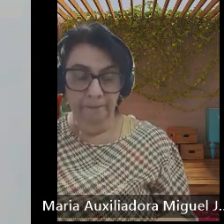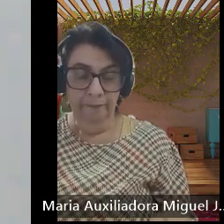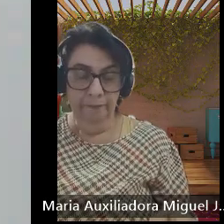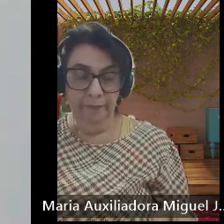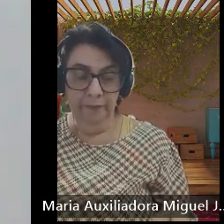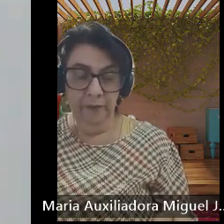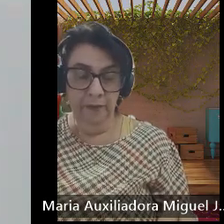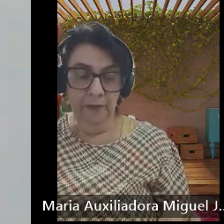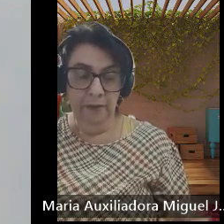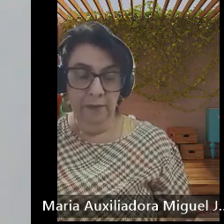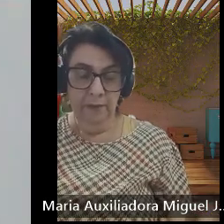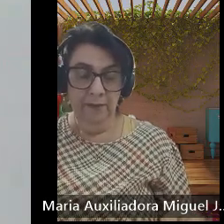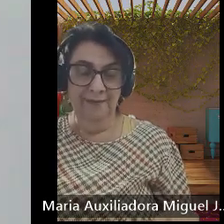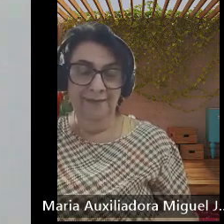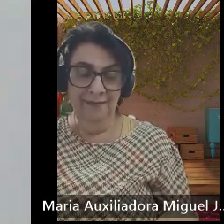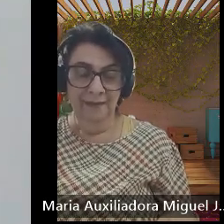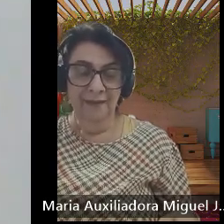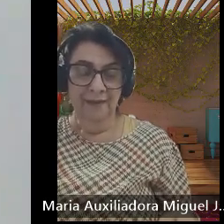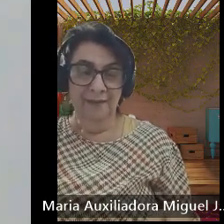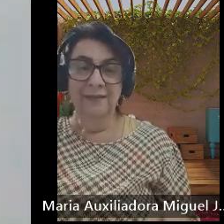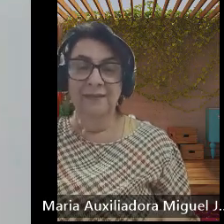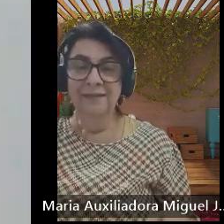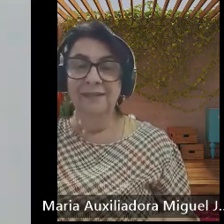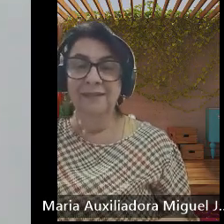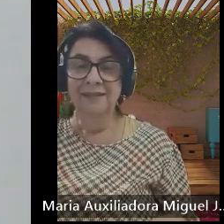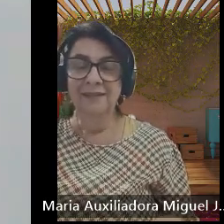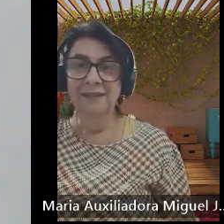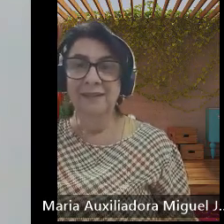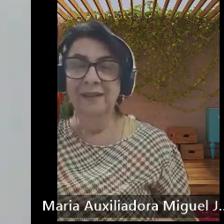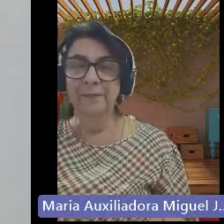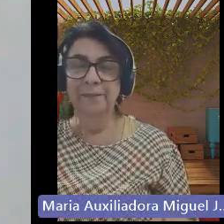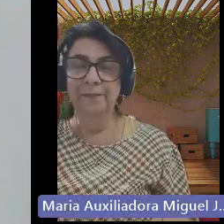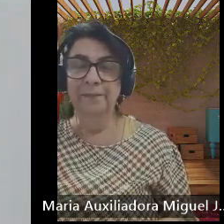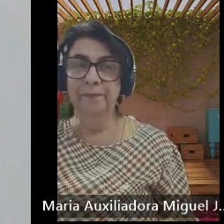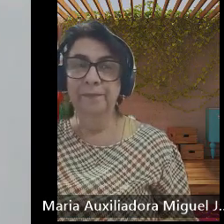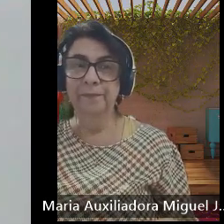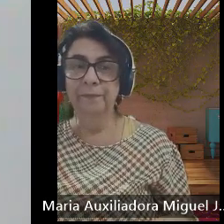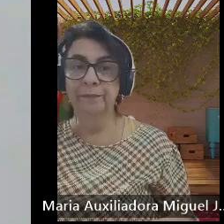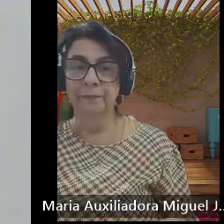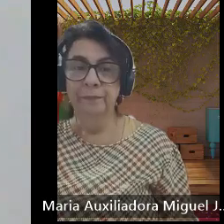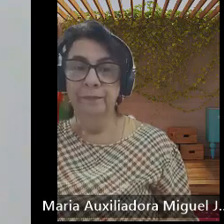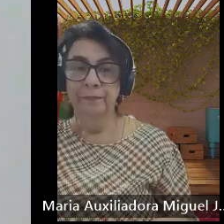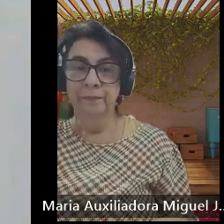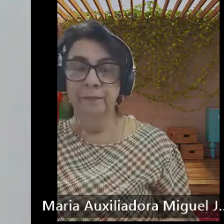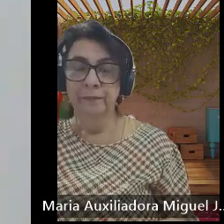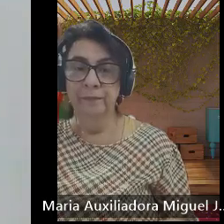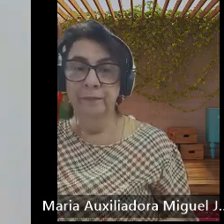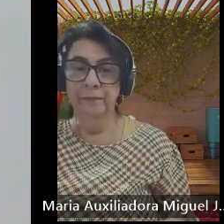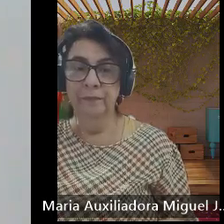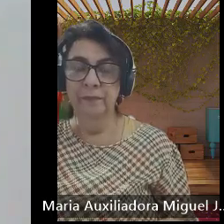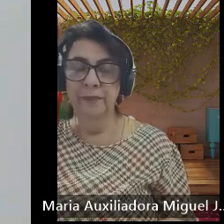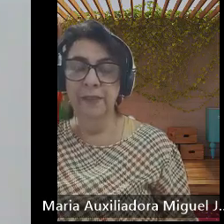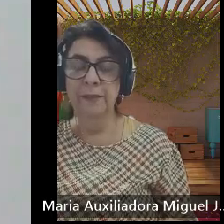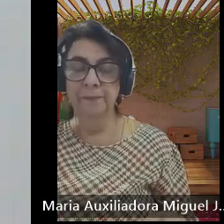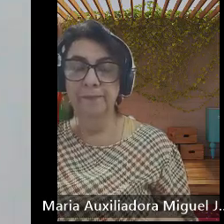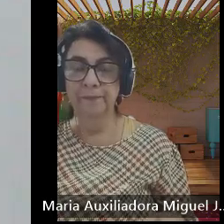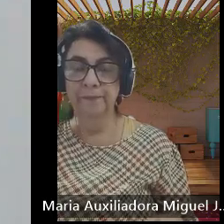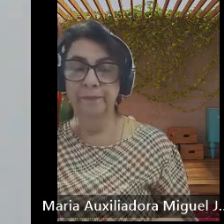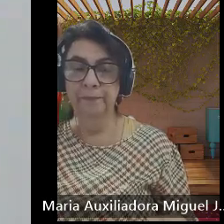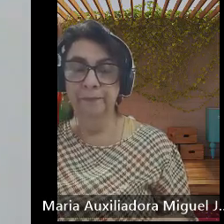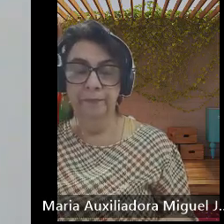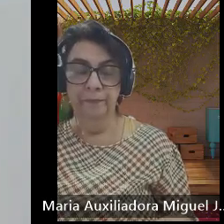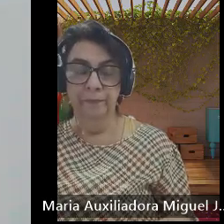do que a gente que está iniciando agora, né, que não tem tanta contato. Eu, pelo menos, nunca trabalhei em escola para saber. Então, assim, qual